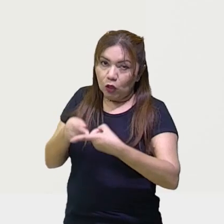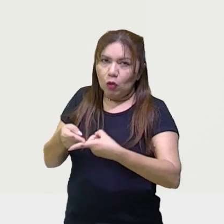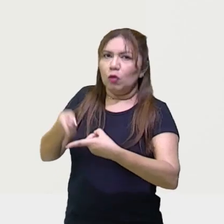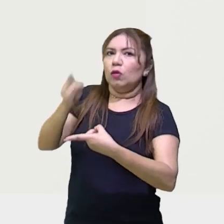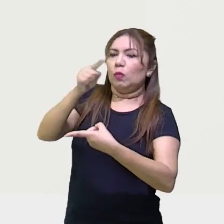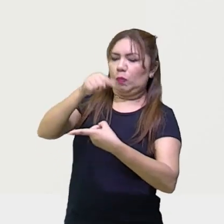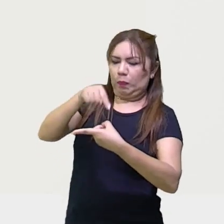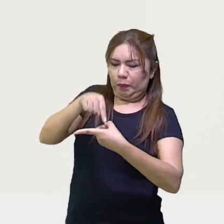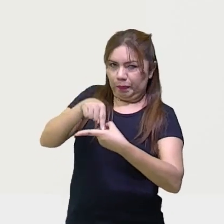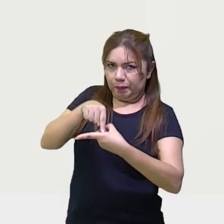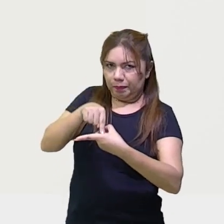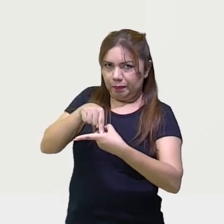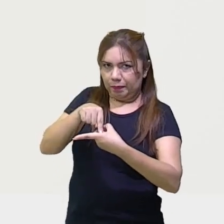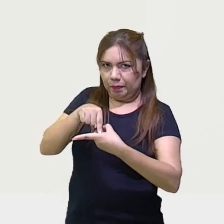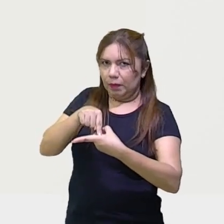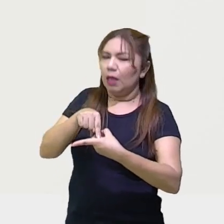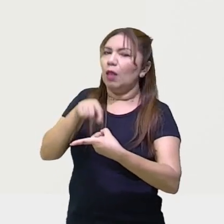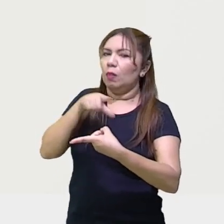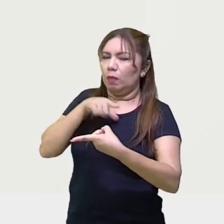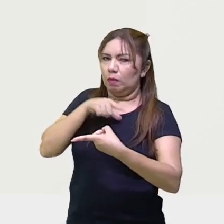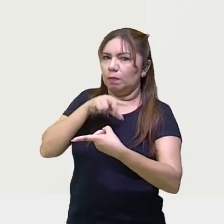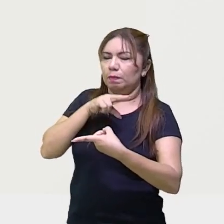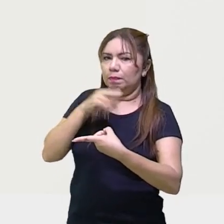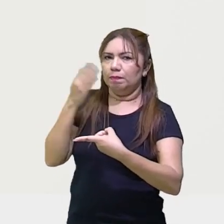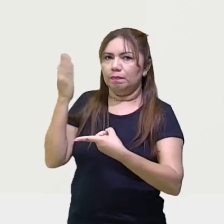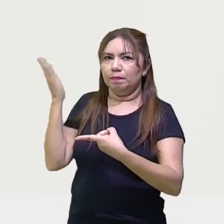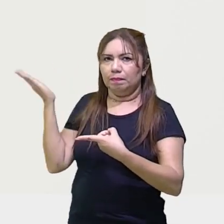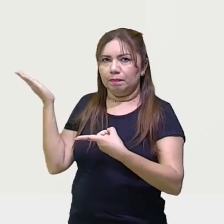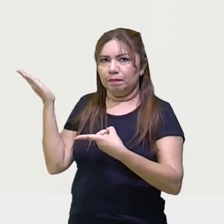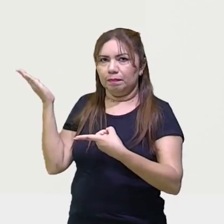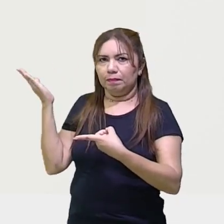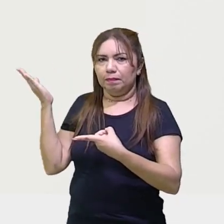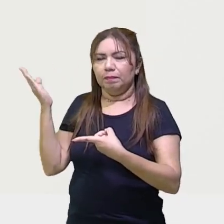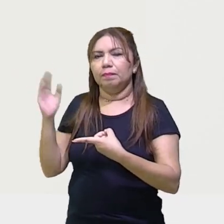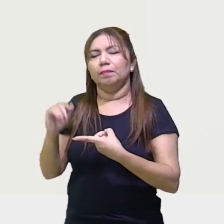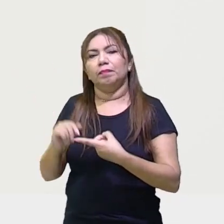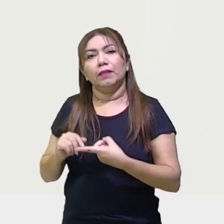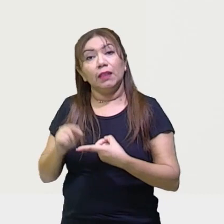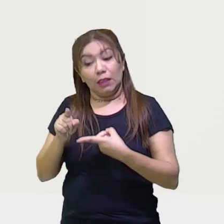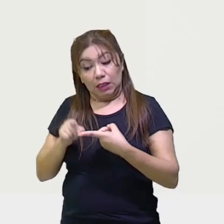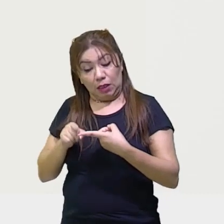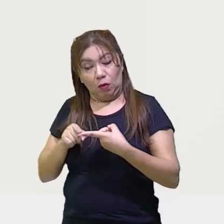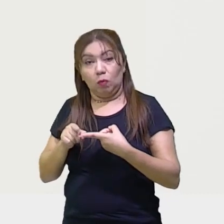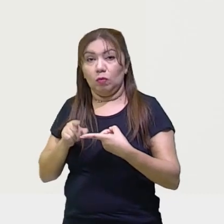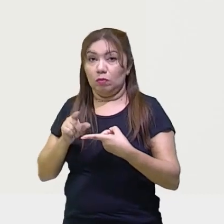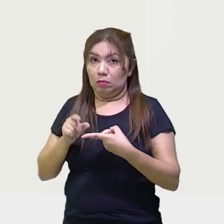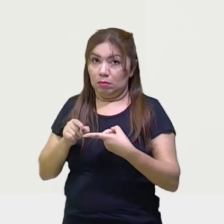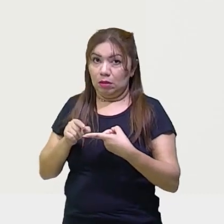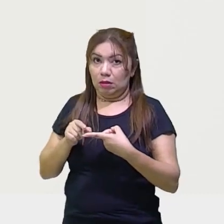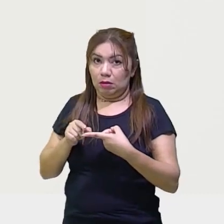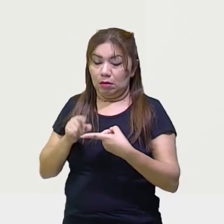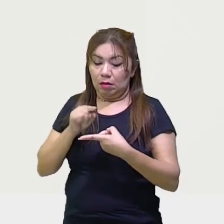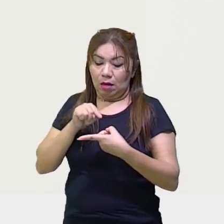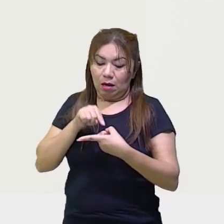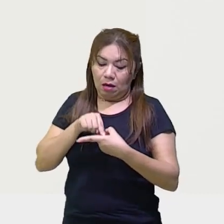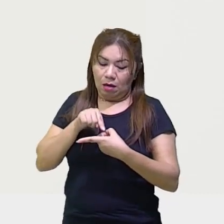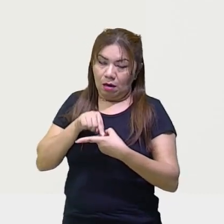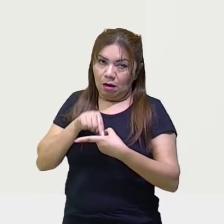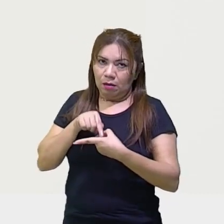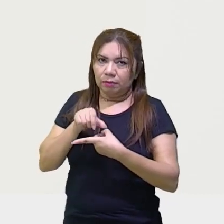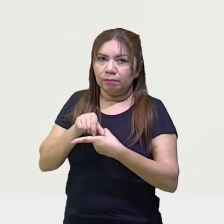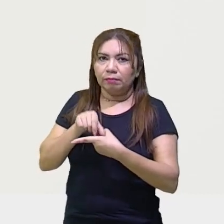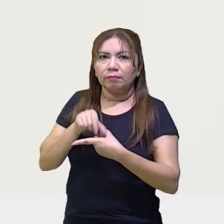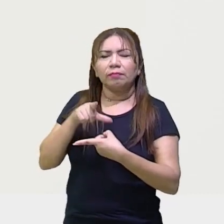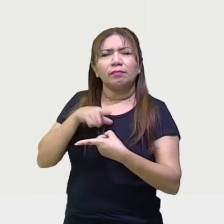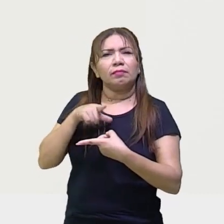e antepenúltima proparoxítona. A regra mais simples é das proparoxítonas. Lembrem lá,